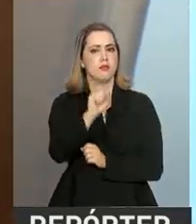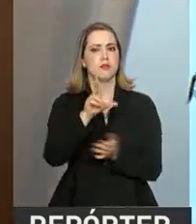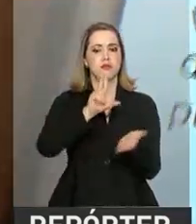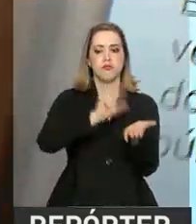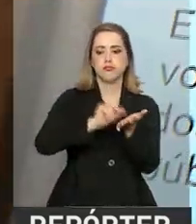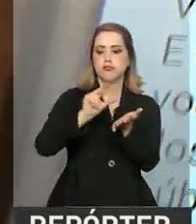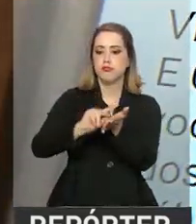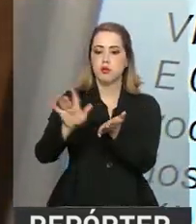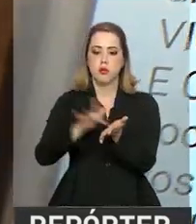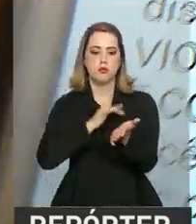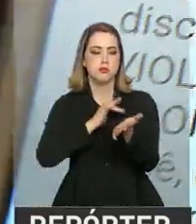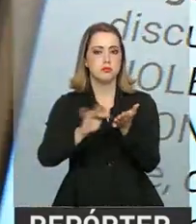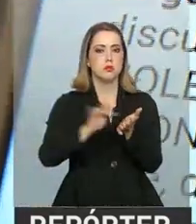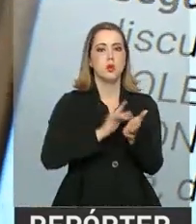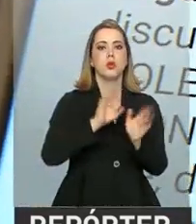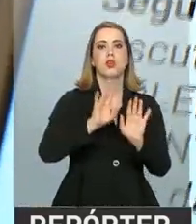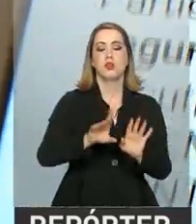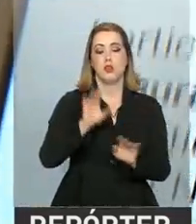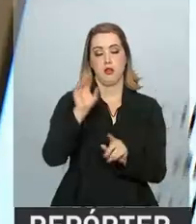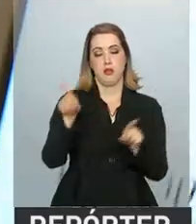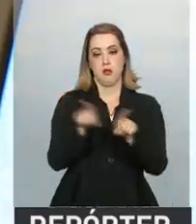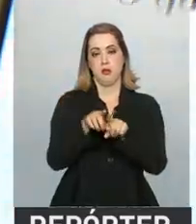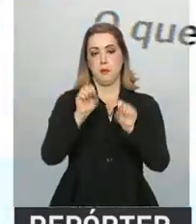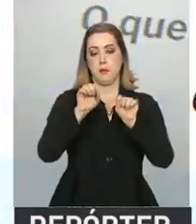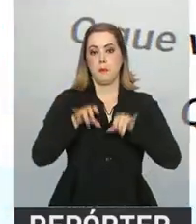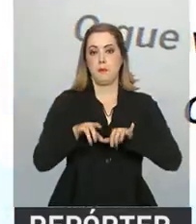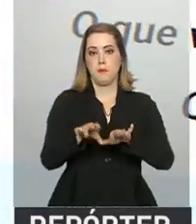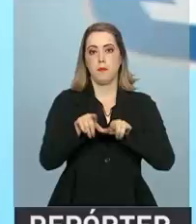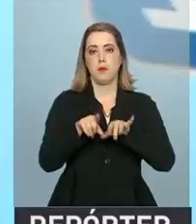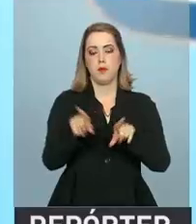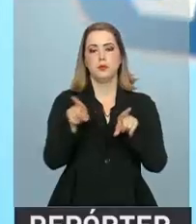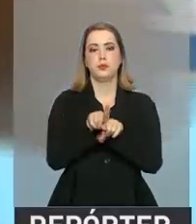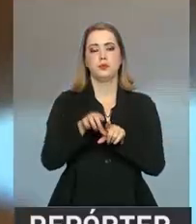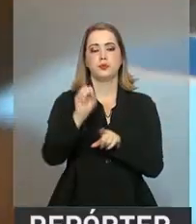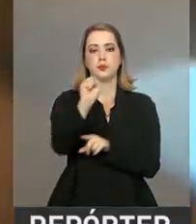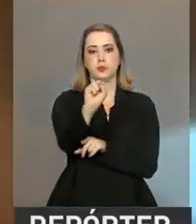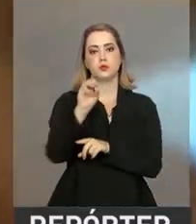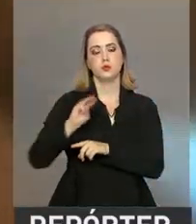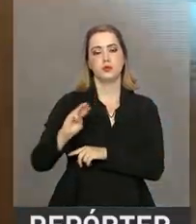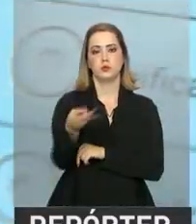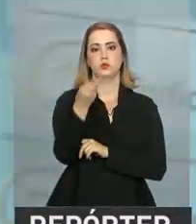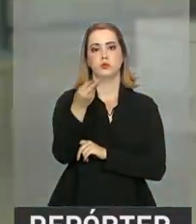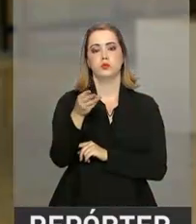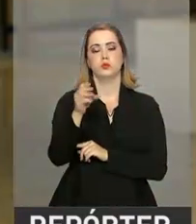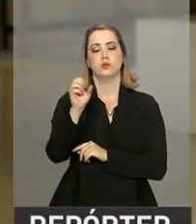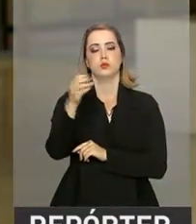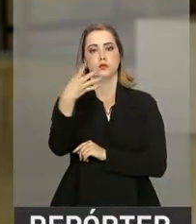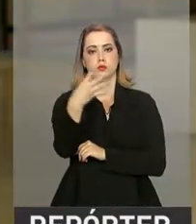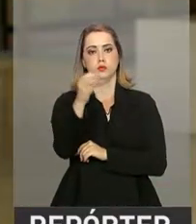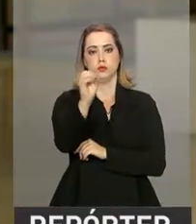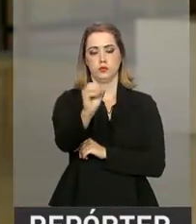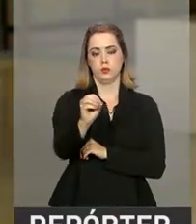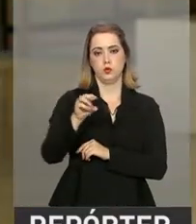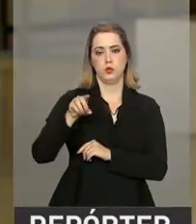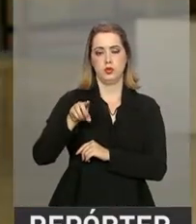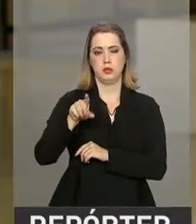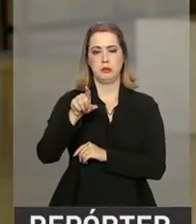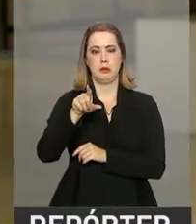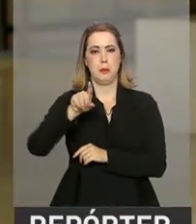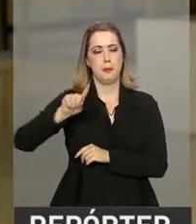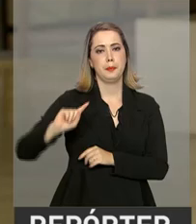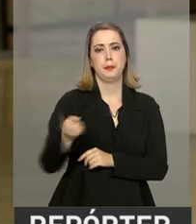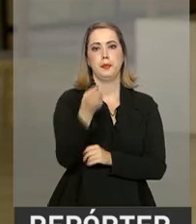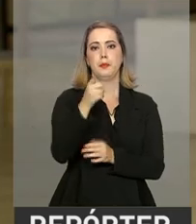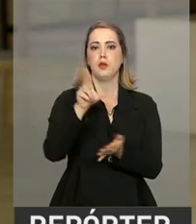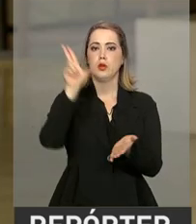ser consultado pelo computador o aplicativo já teve mais de 8. 840.000 downloads e já foram